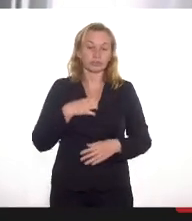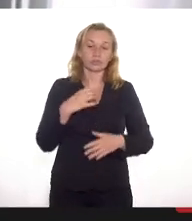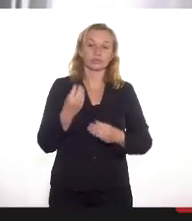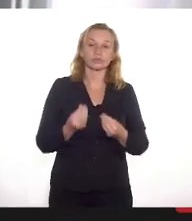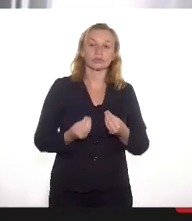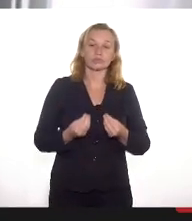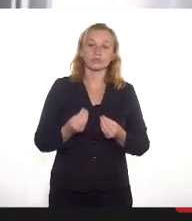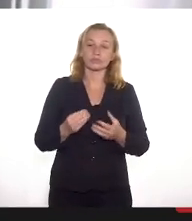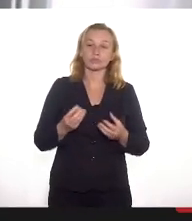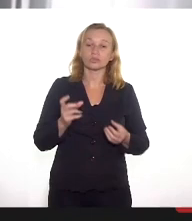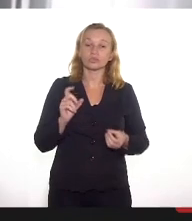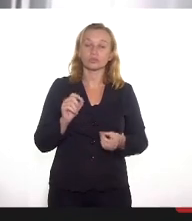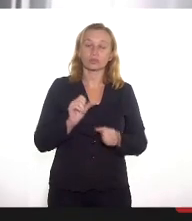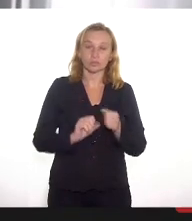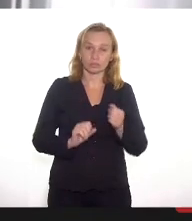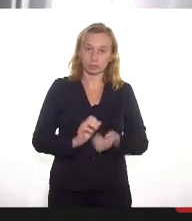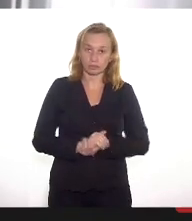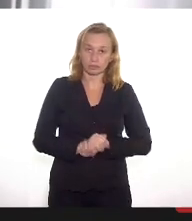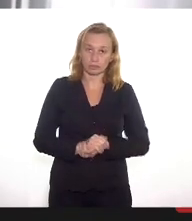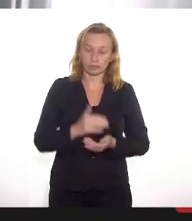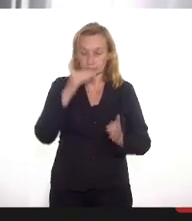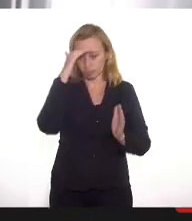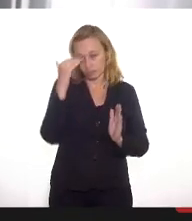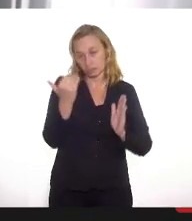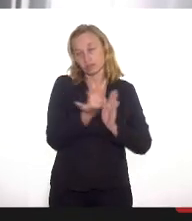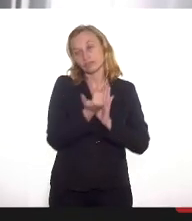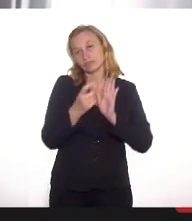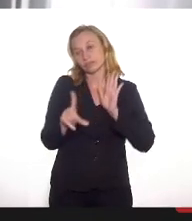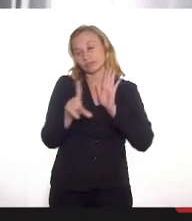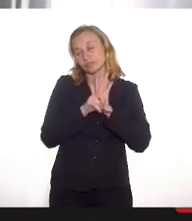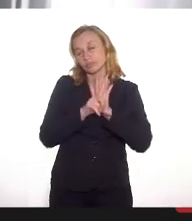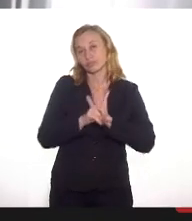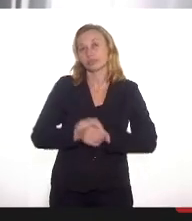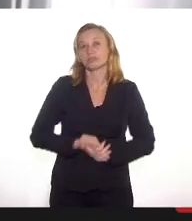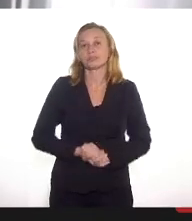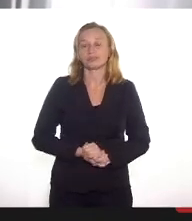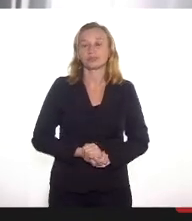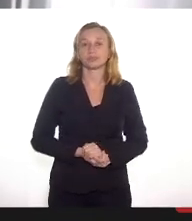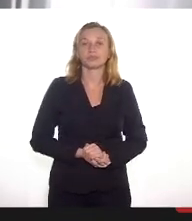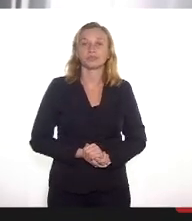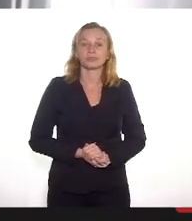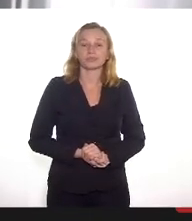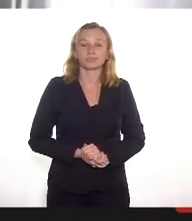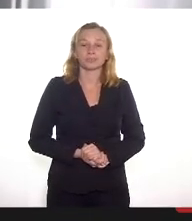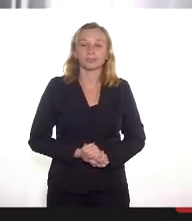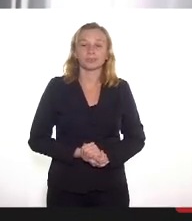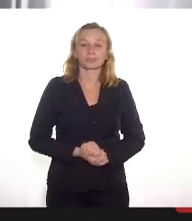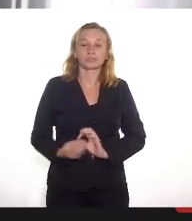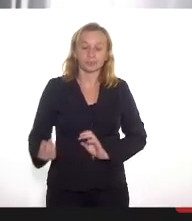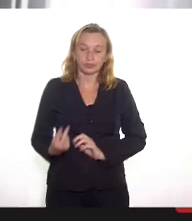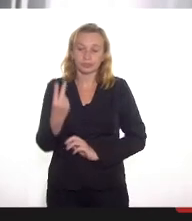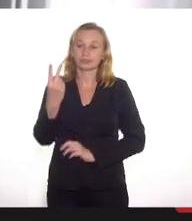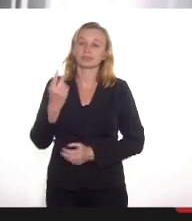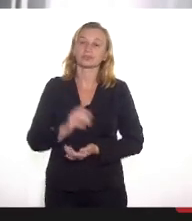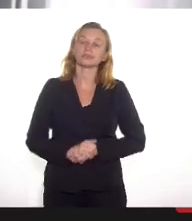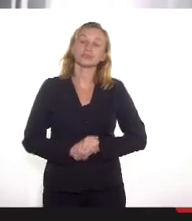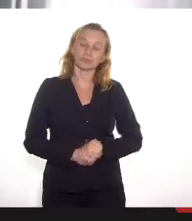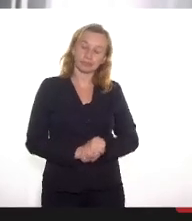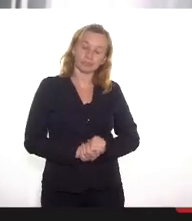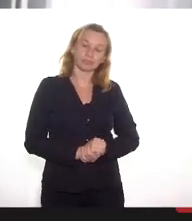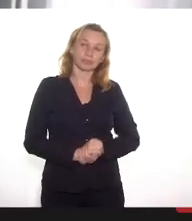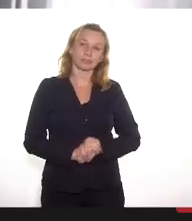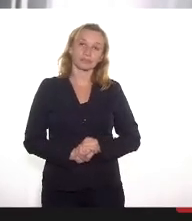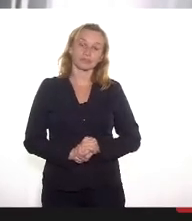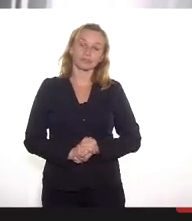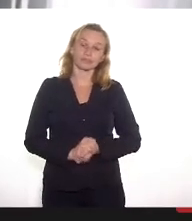procedimento que vem sendo adotado para fazer cumprir essas leis que garantem garantem essa priorização a